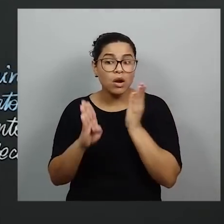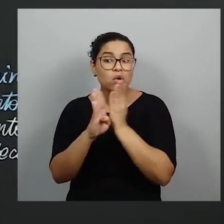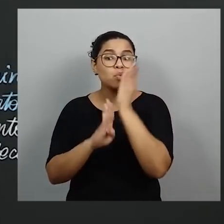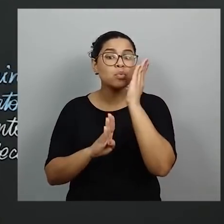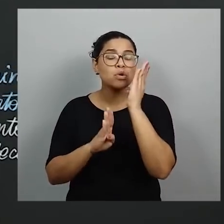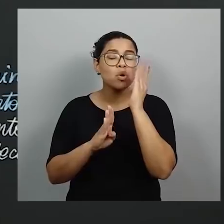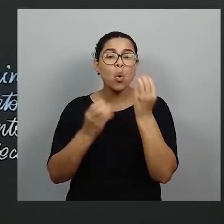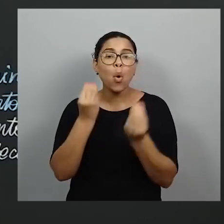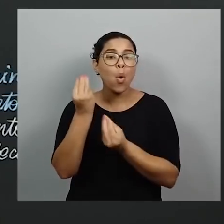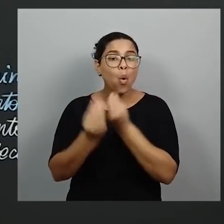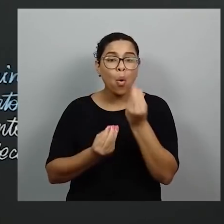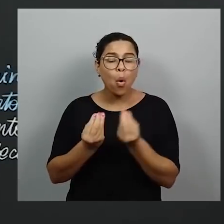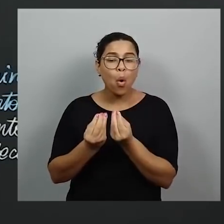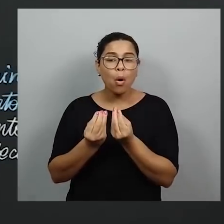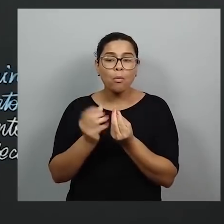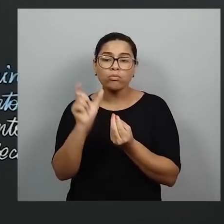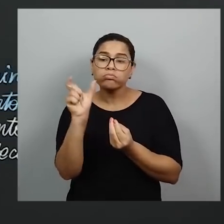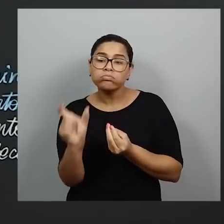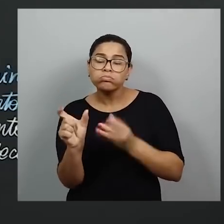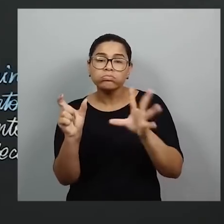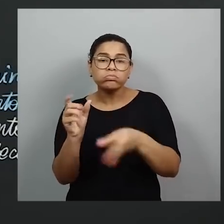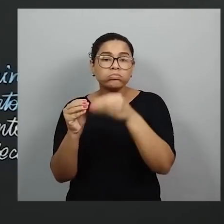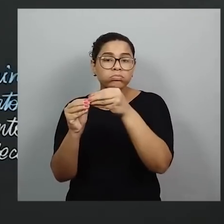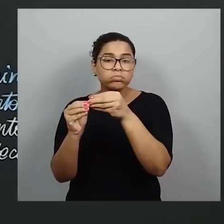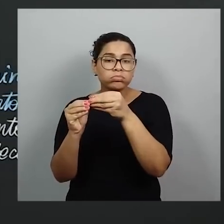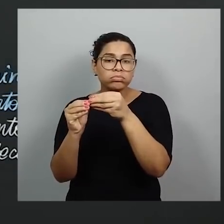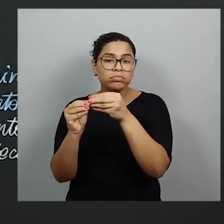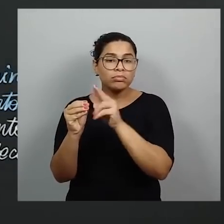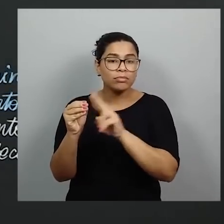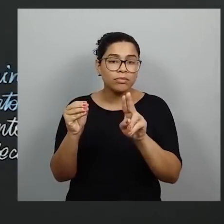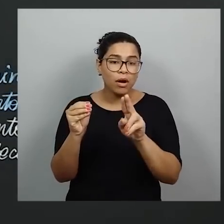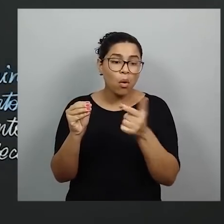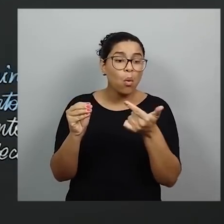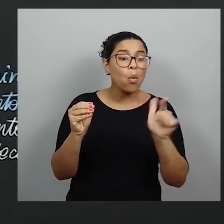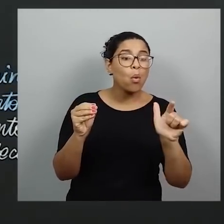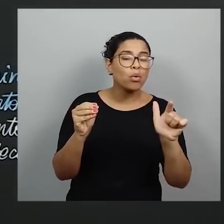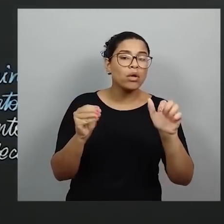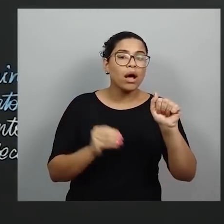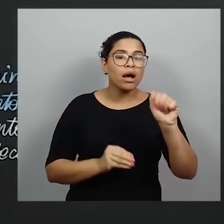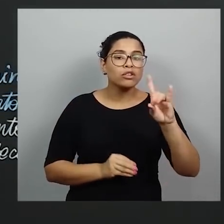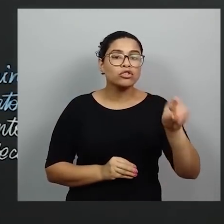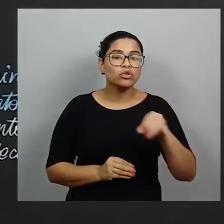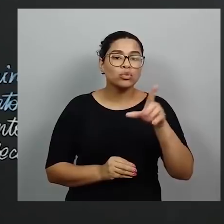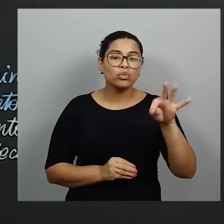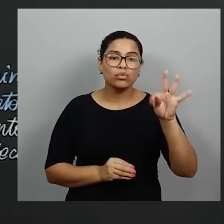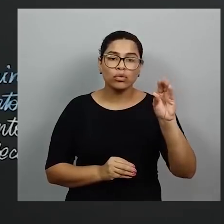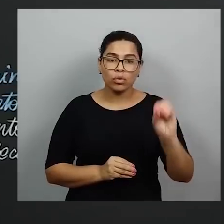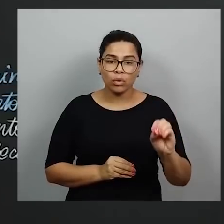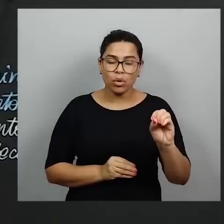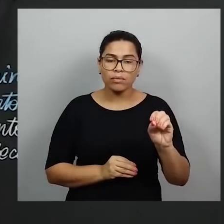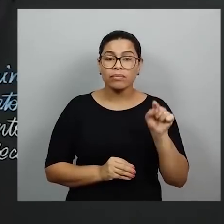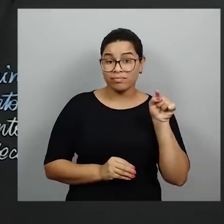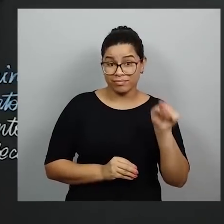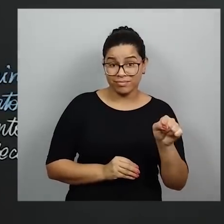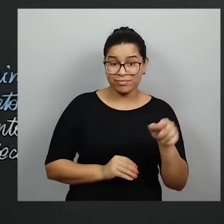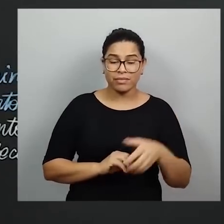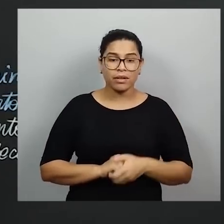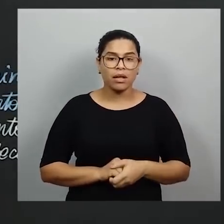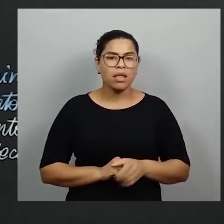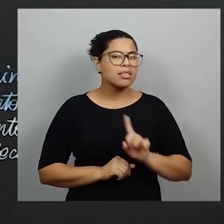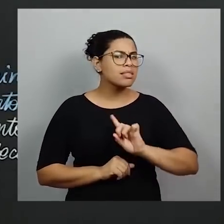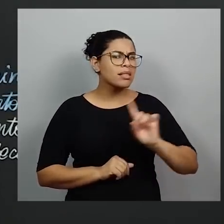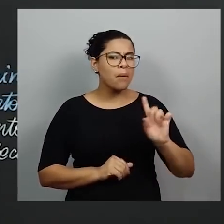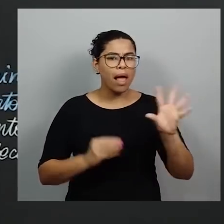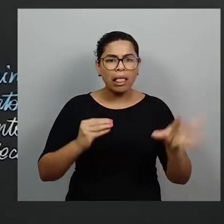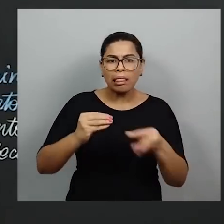reconhecer como identificar o complemento e o adjunto e não cometer mais esse tipo de erro. O adjunto adnominal, ele